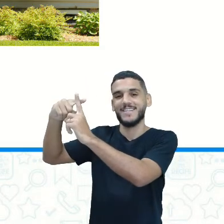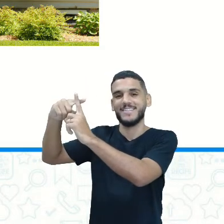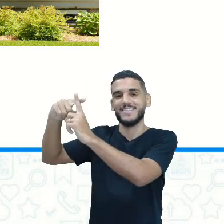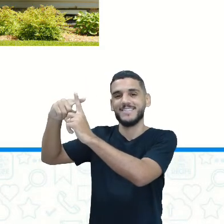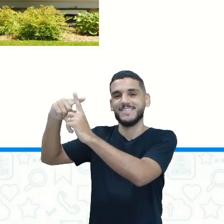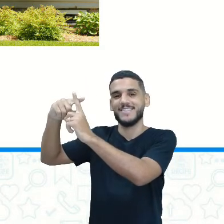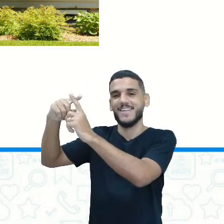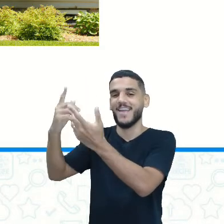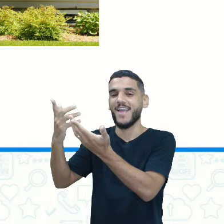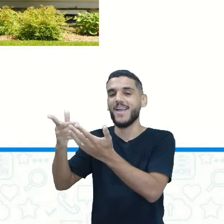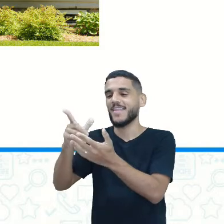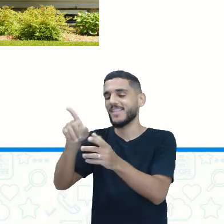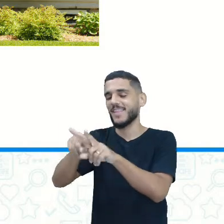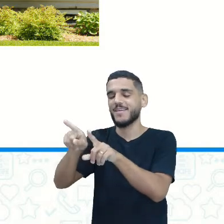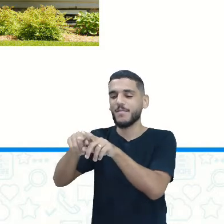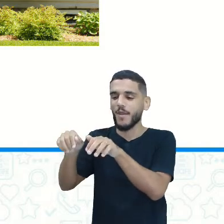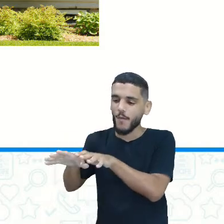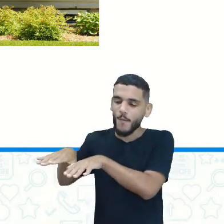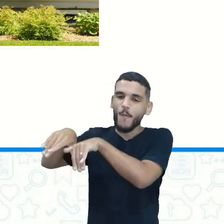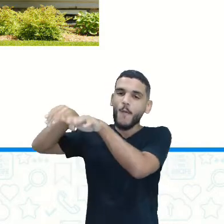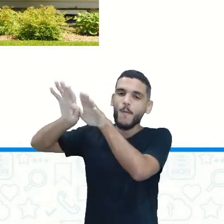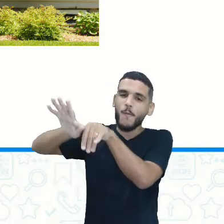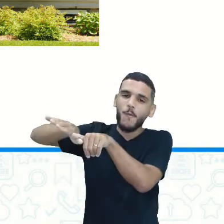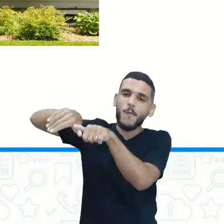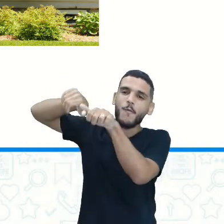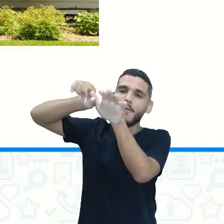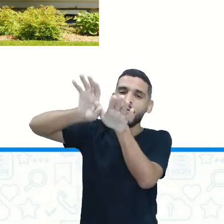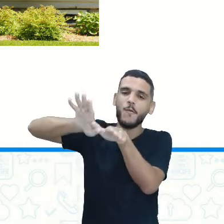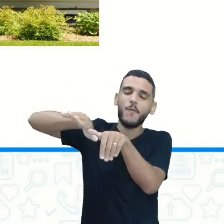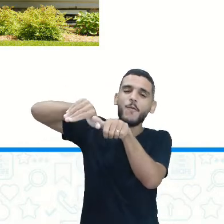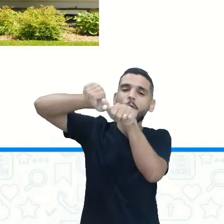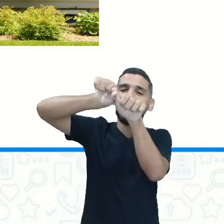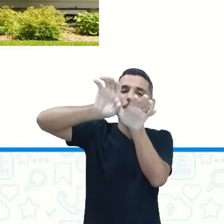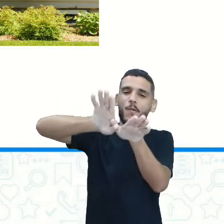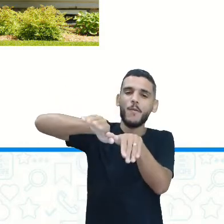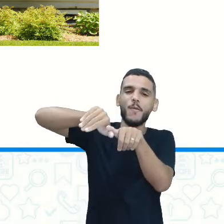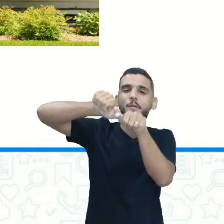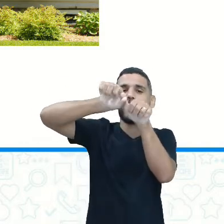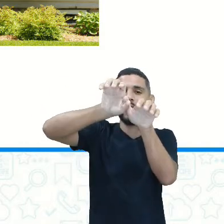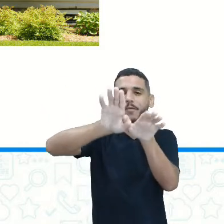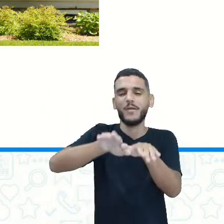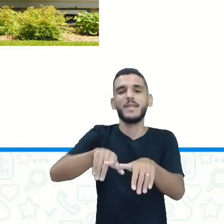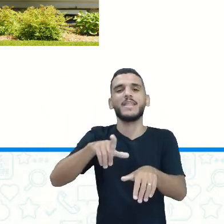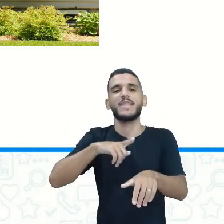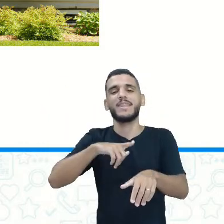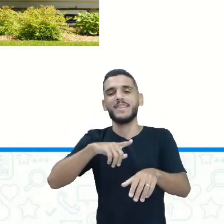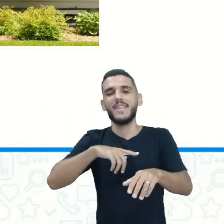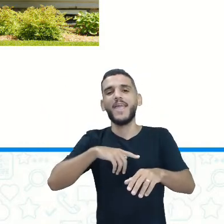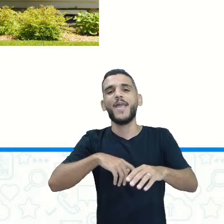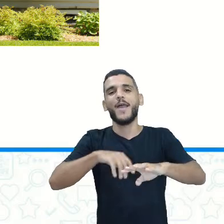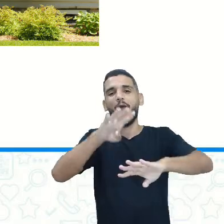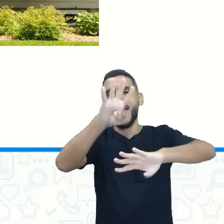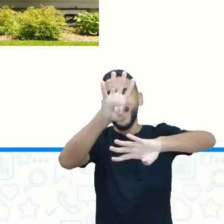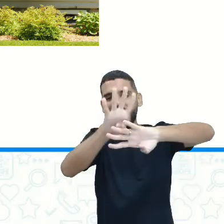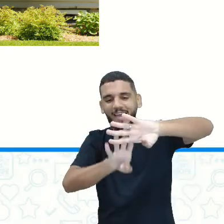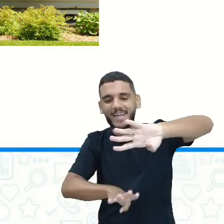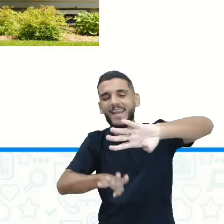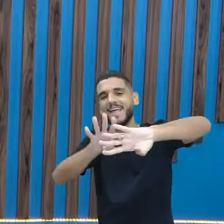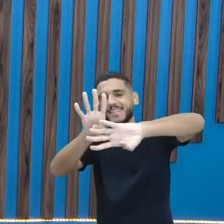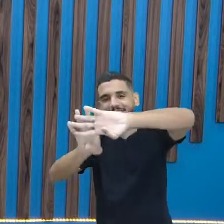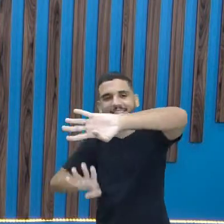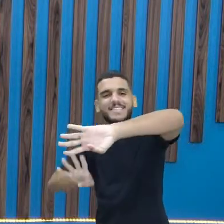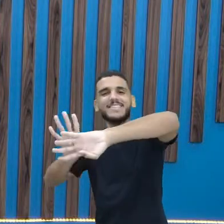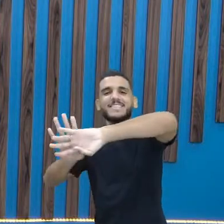um voo pássaro, vejo uma grade e um velho sinal. Essa música é muito legal, né, professora